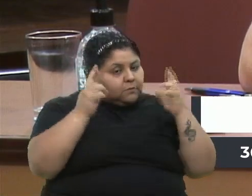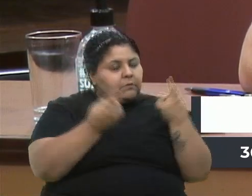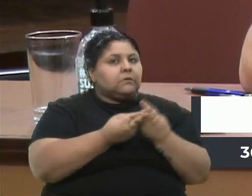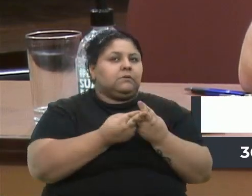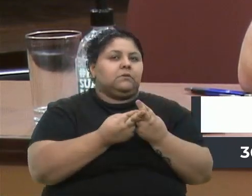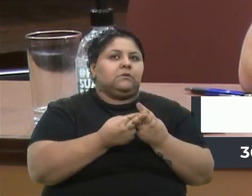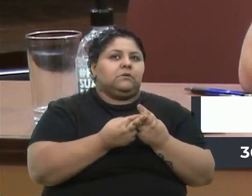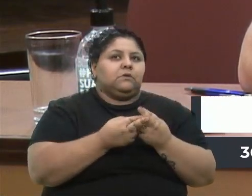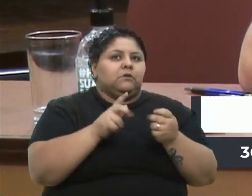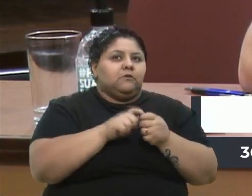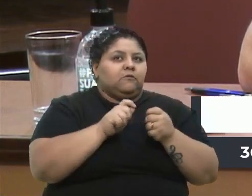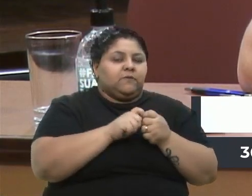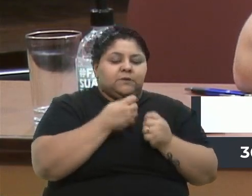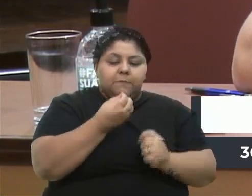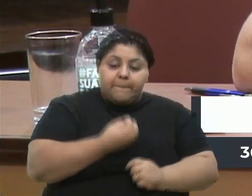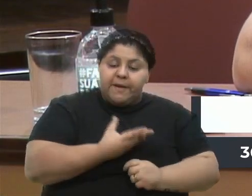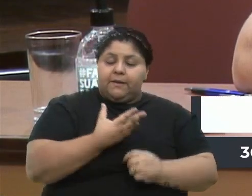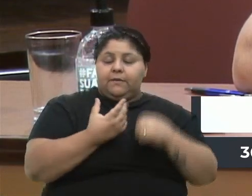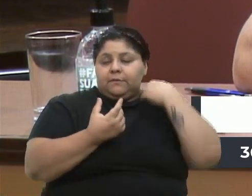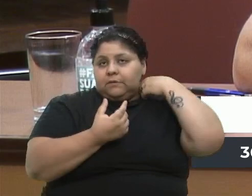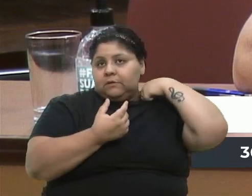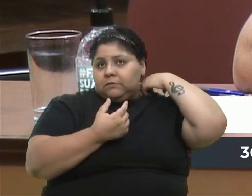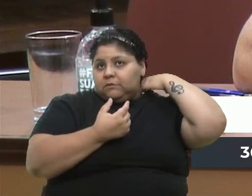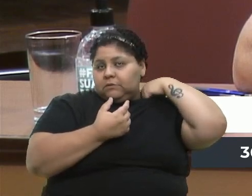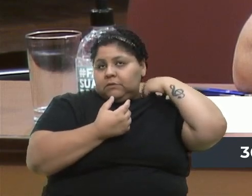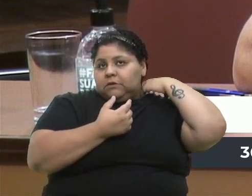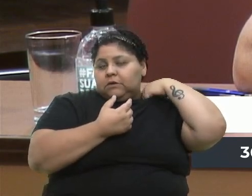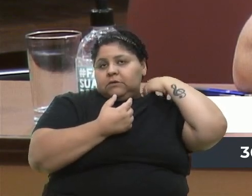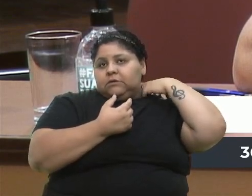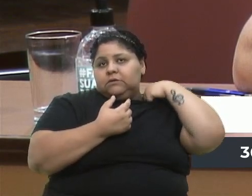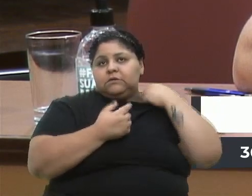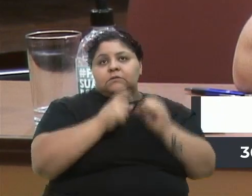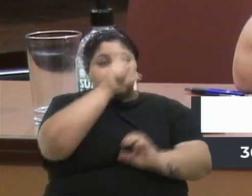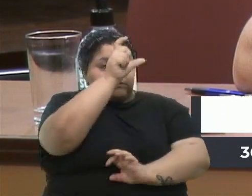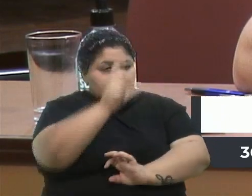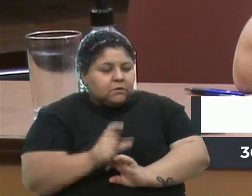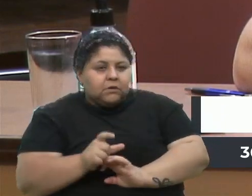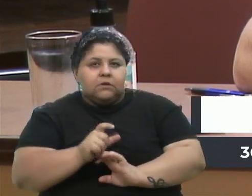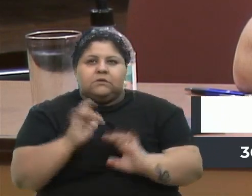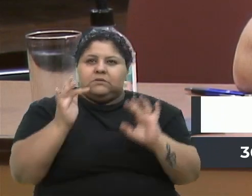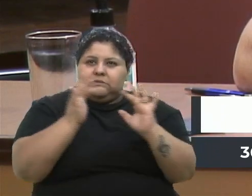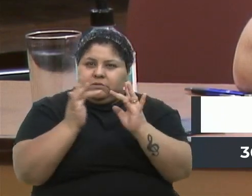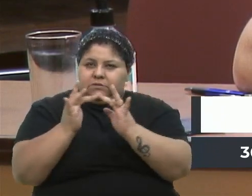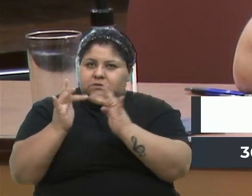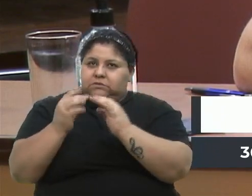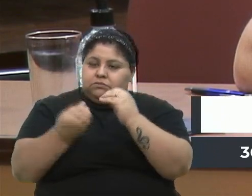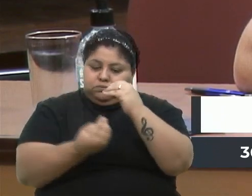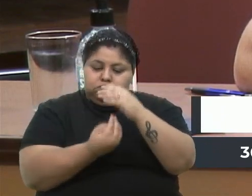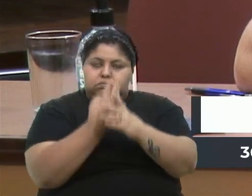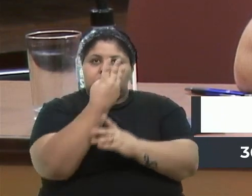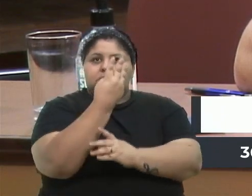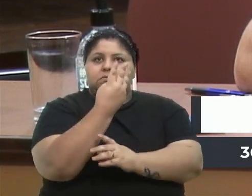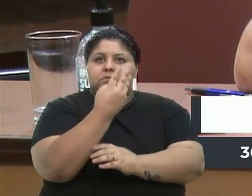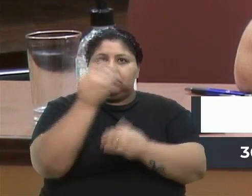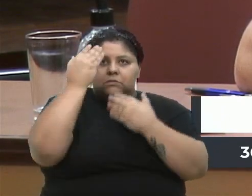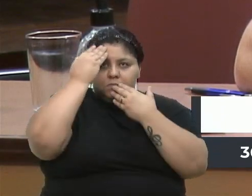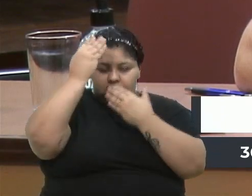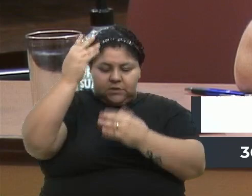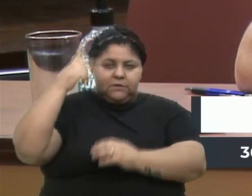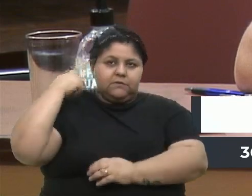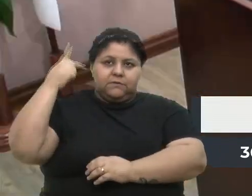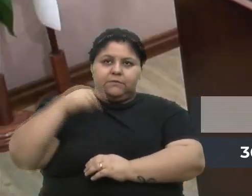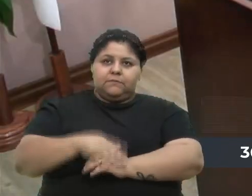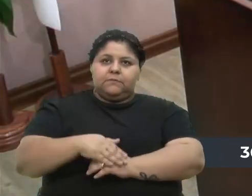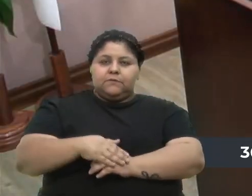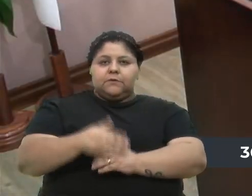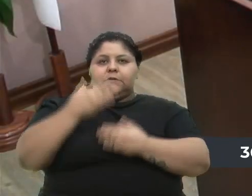né, fez muito bem, né, as pessoas que são ligadas à Fundação Universidade de Caxias do Sul. Obrigado, vereador. Muito